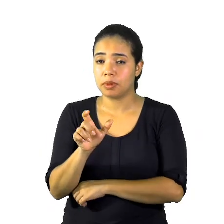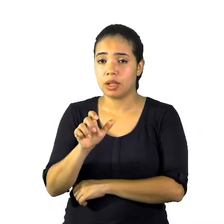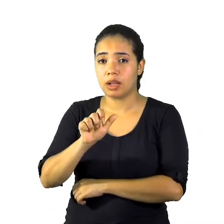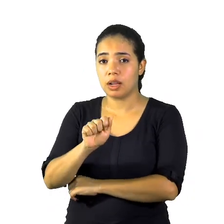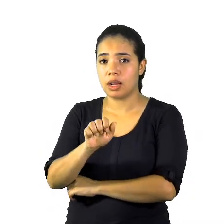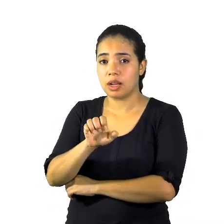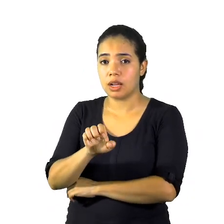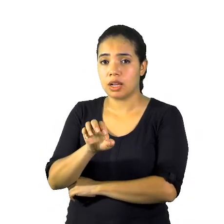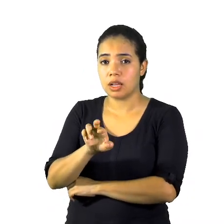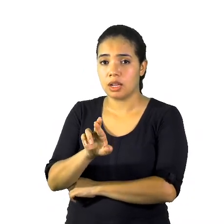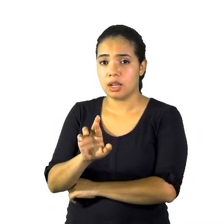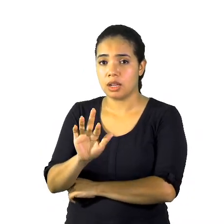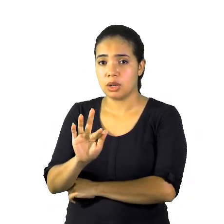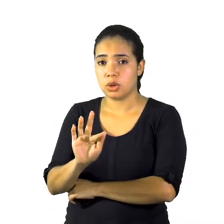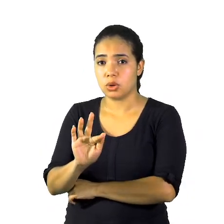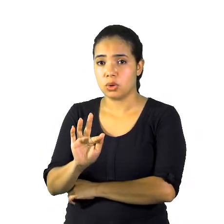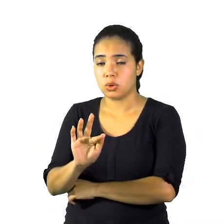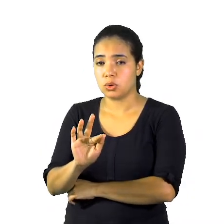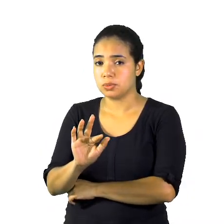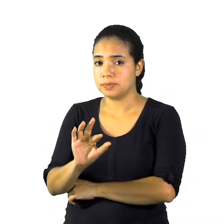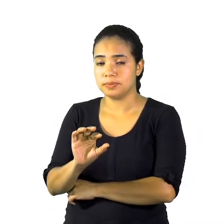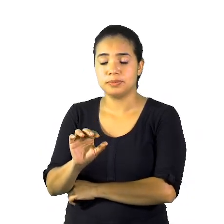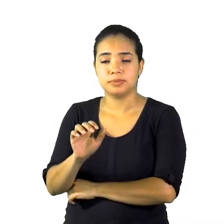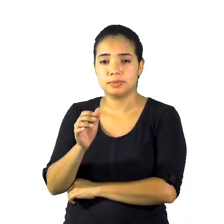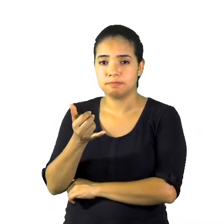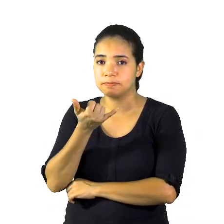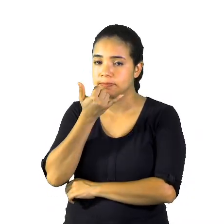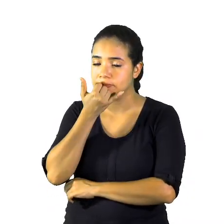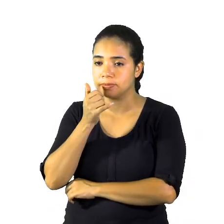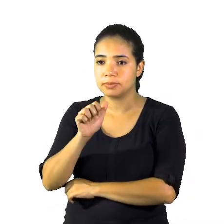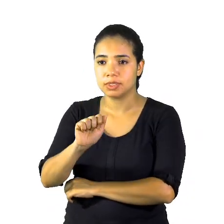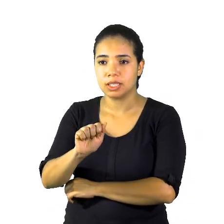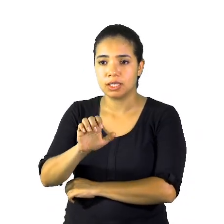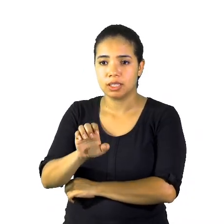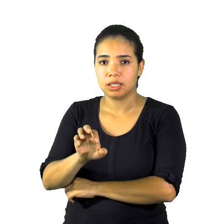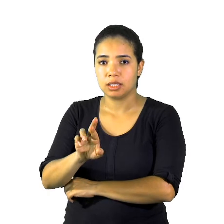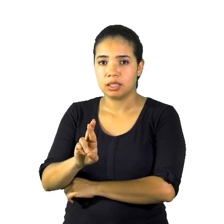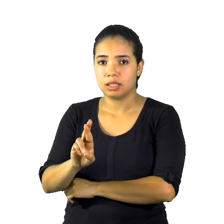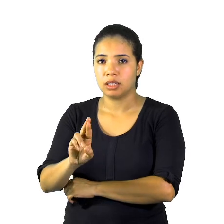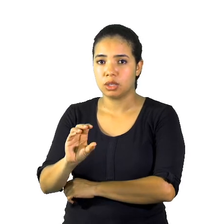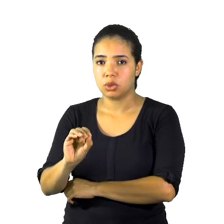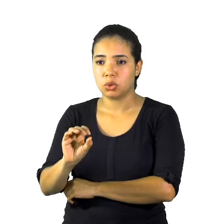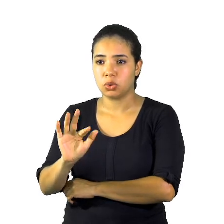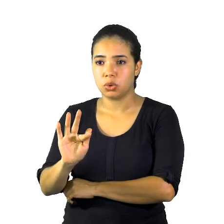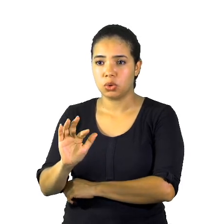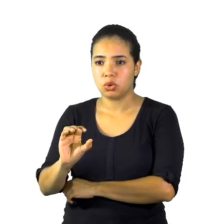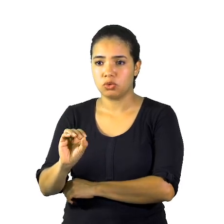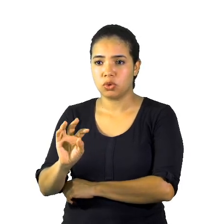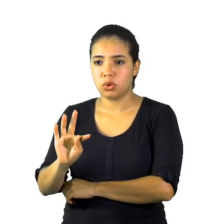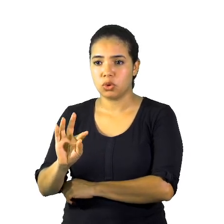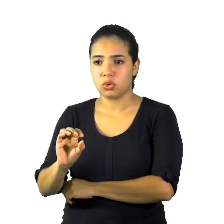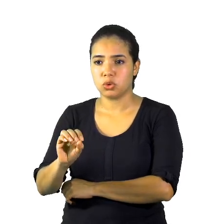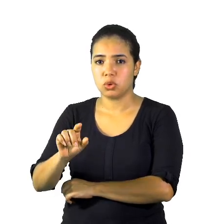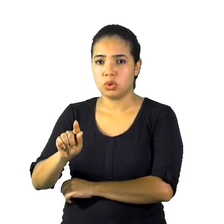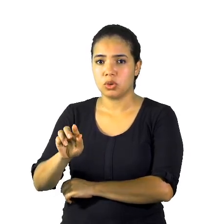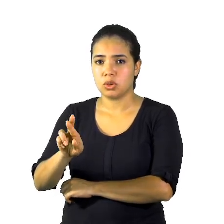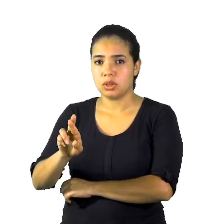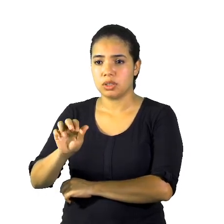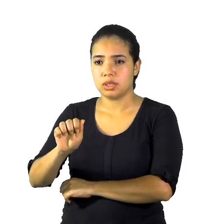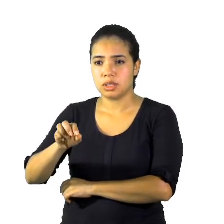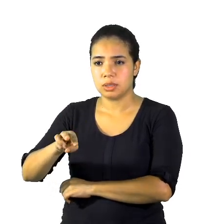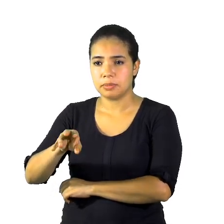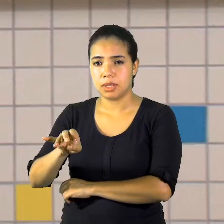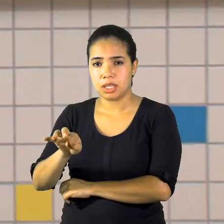aerofotogrametria, que é o registro de imagens a partir de fotografias diárias, sendo muito utilizada principalmente para a produção